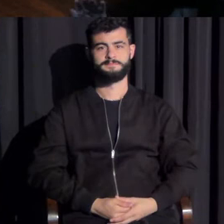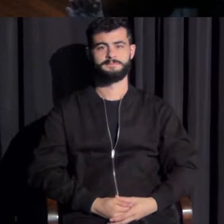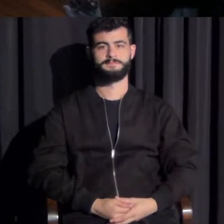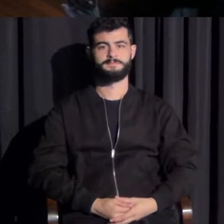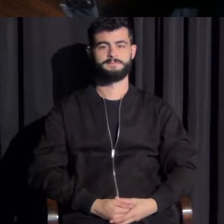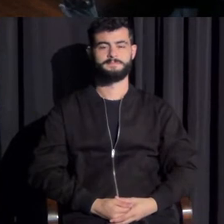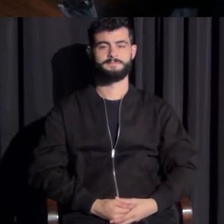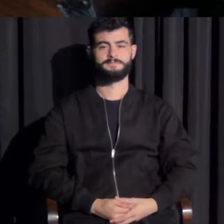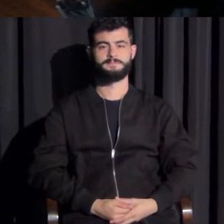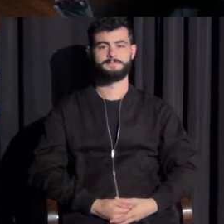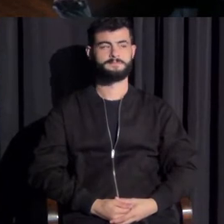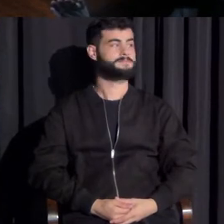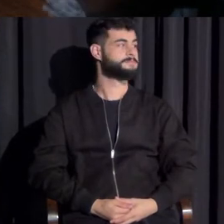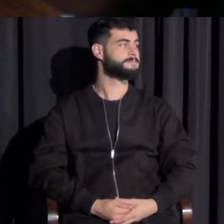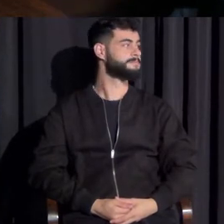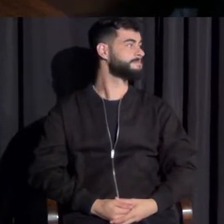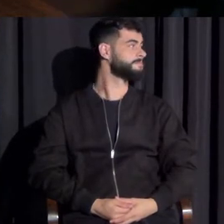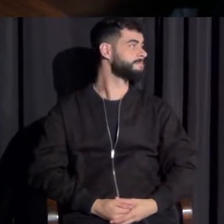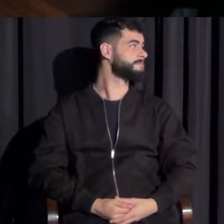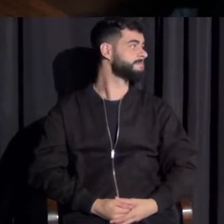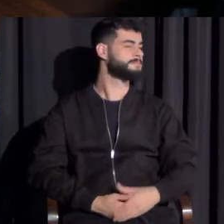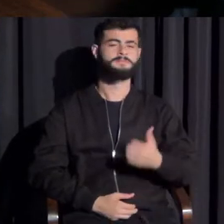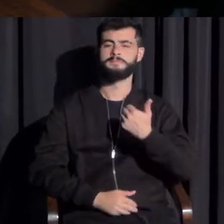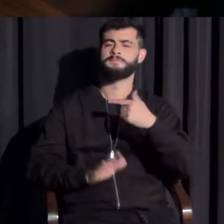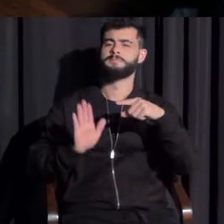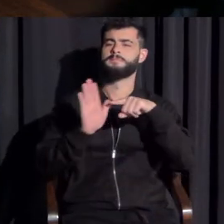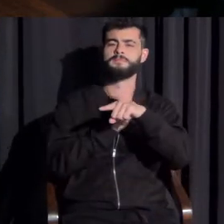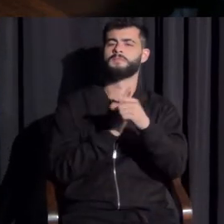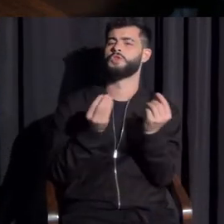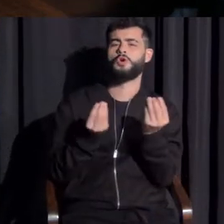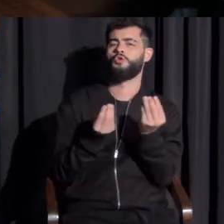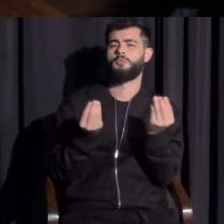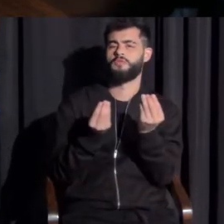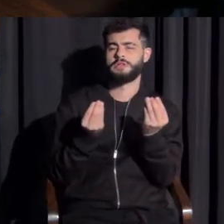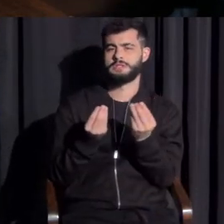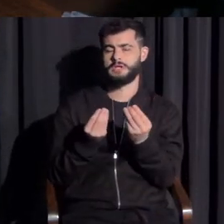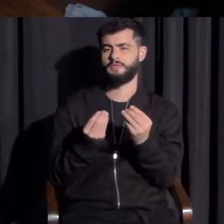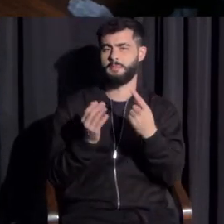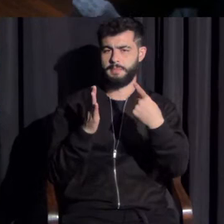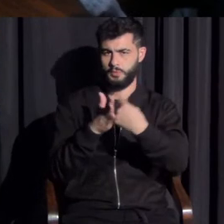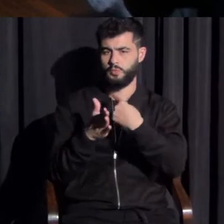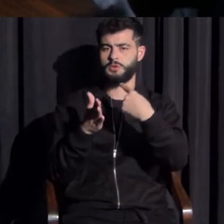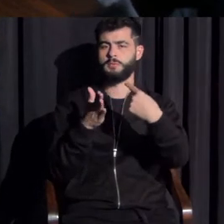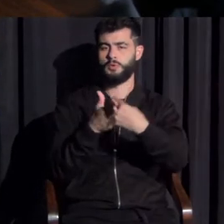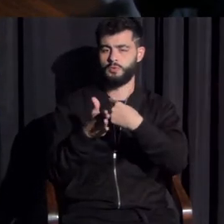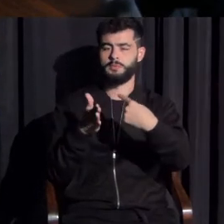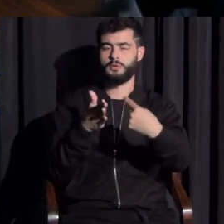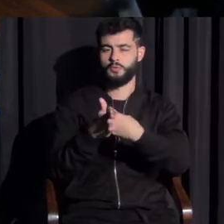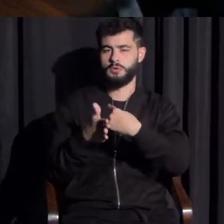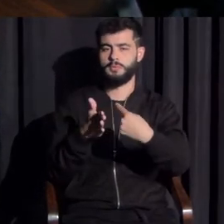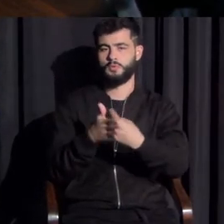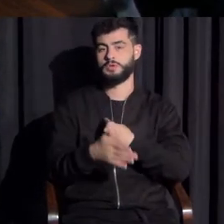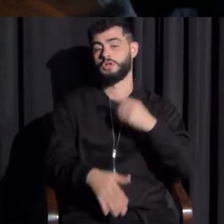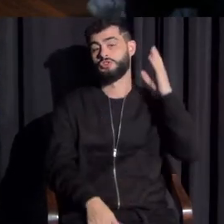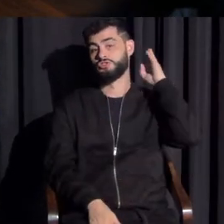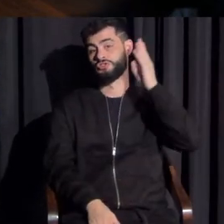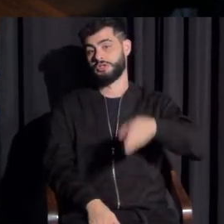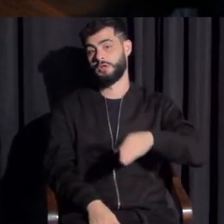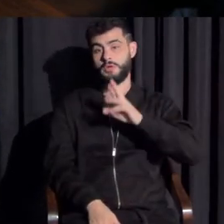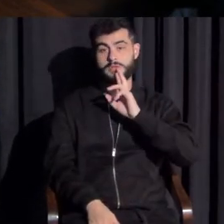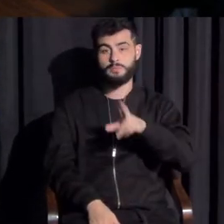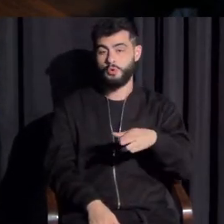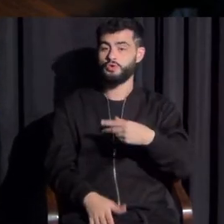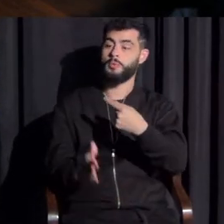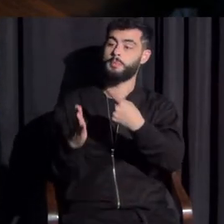Como vai ser a dinâmica? Vai ter uma rodada de perguntas ou já é para responder essas duas? Estou perguntando porque, com